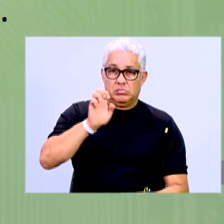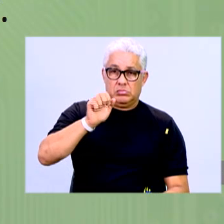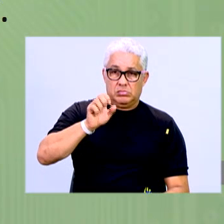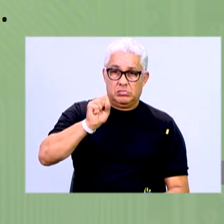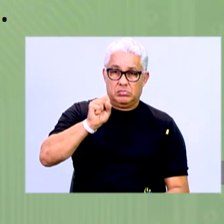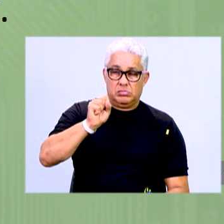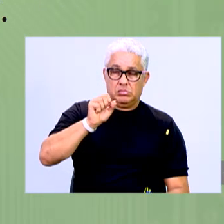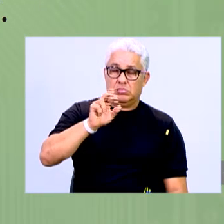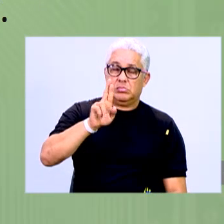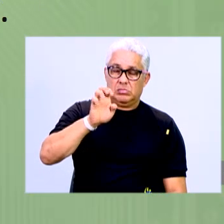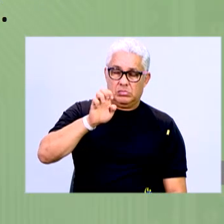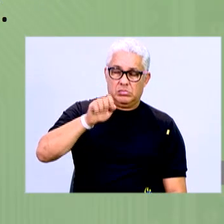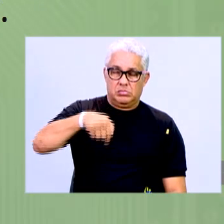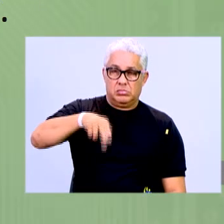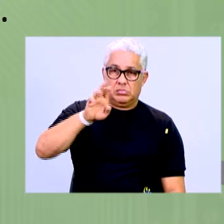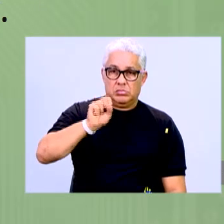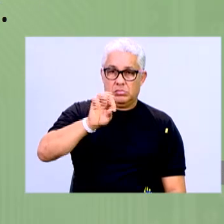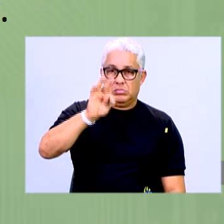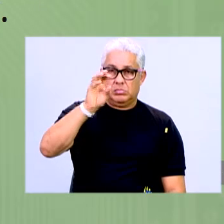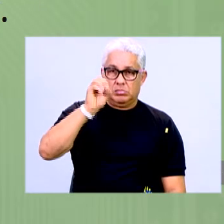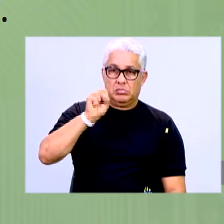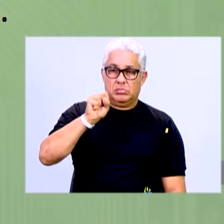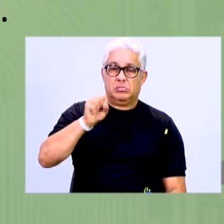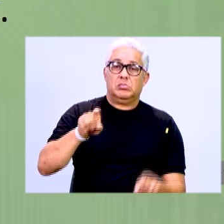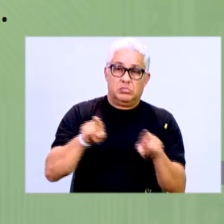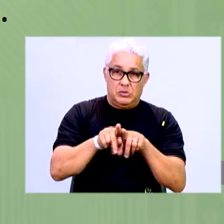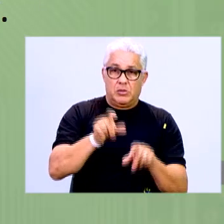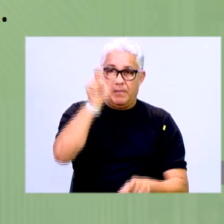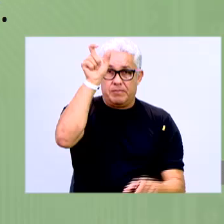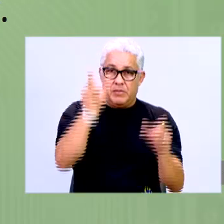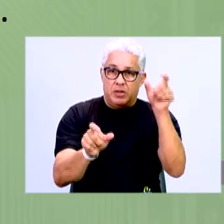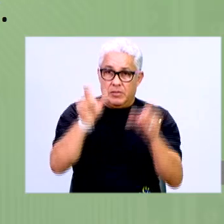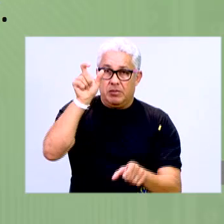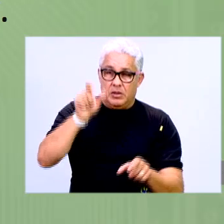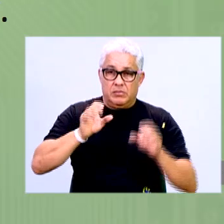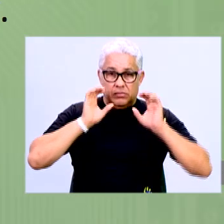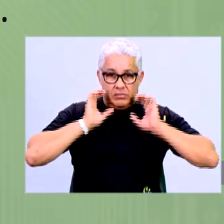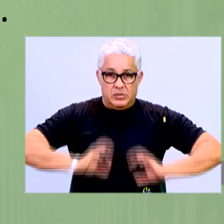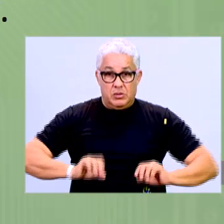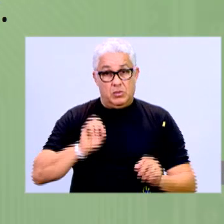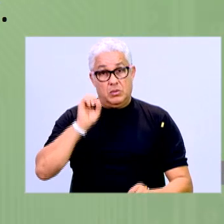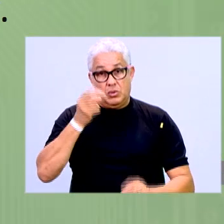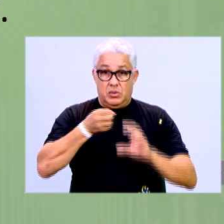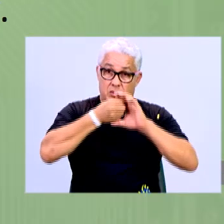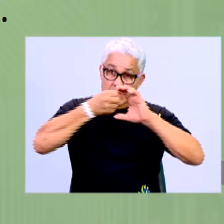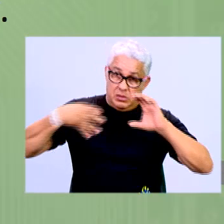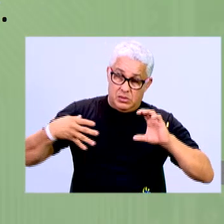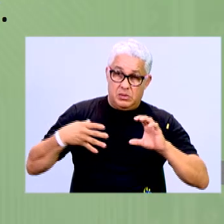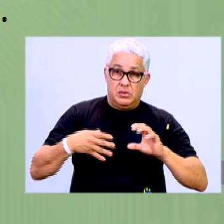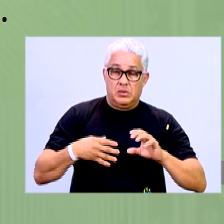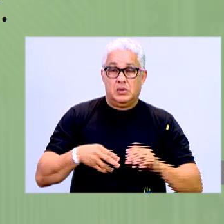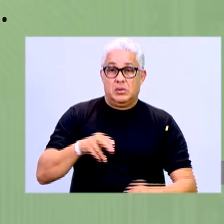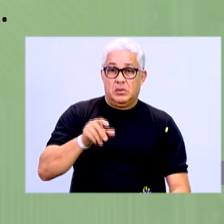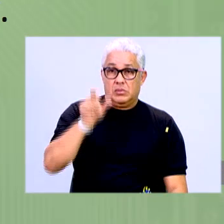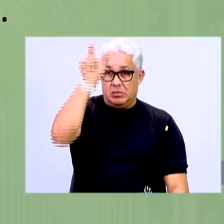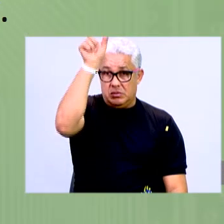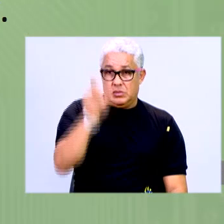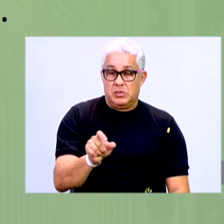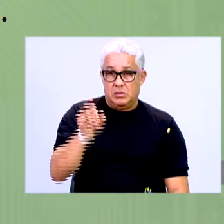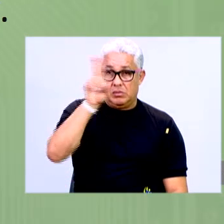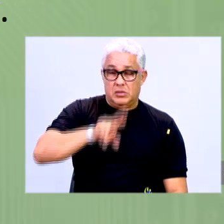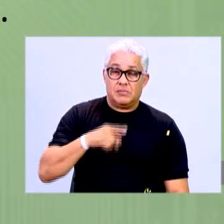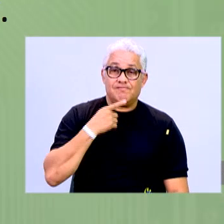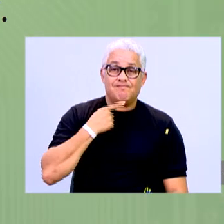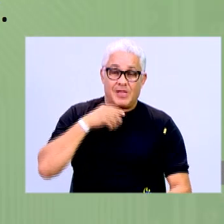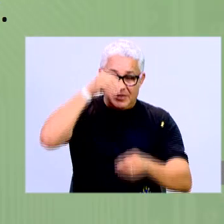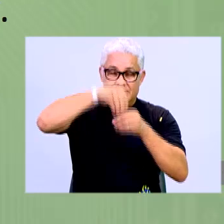usuário é algum comportamento ou característica que o usuário deseja do software ou do